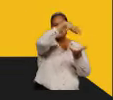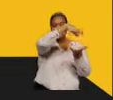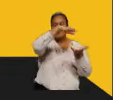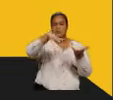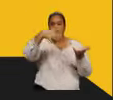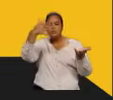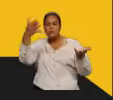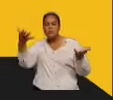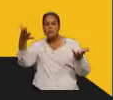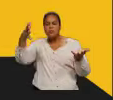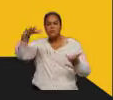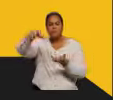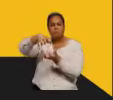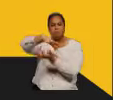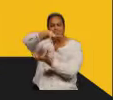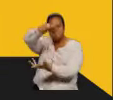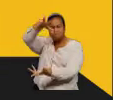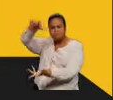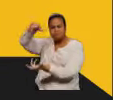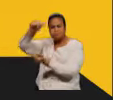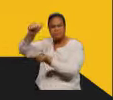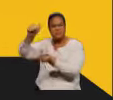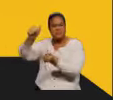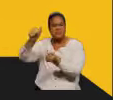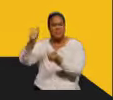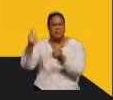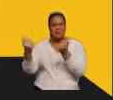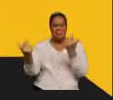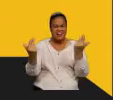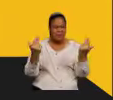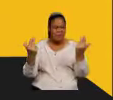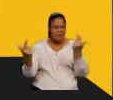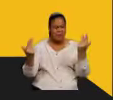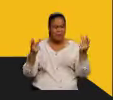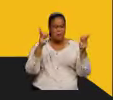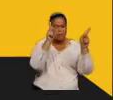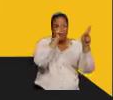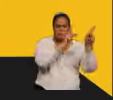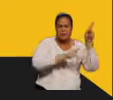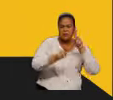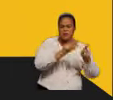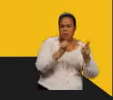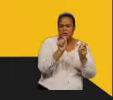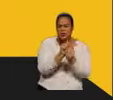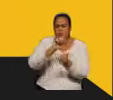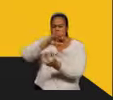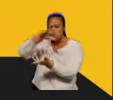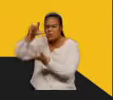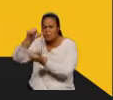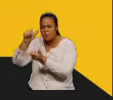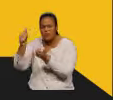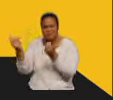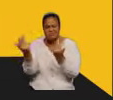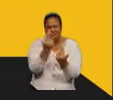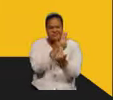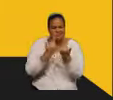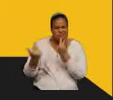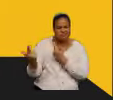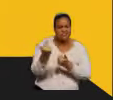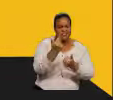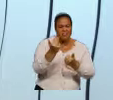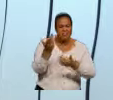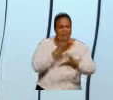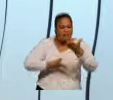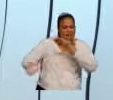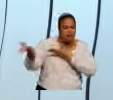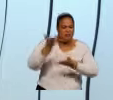o tamanho do planeta tá adequada e super equilibrado será que essa população está bem